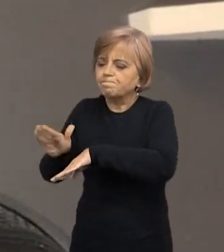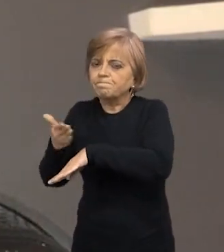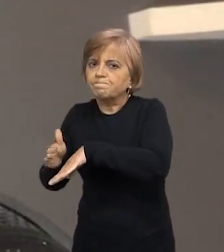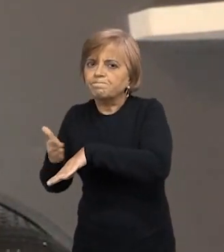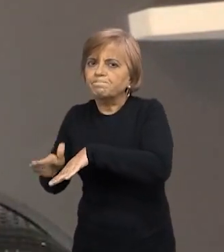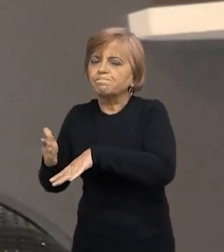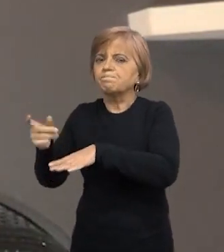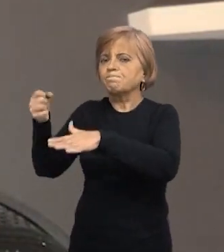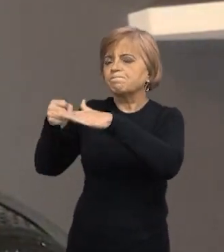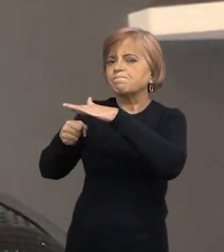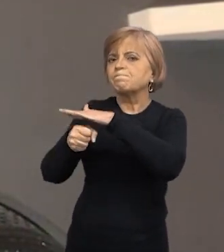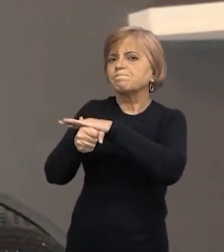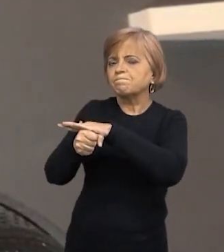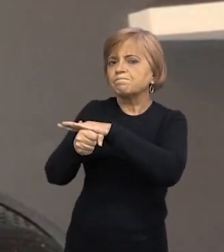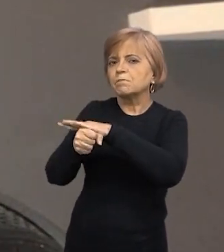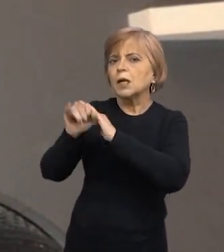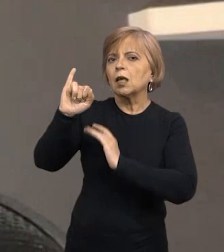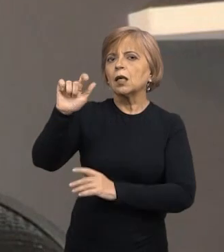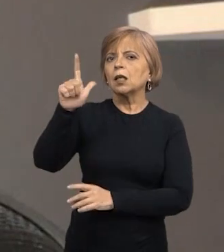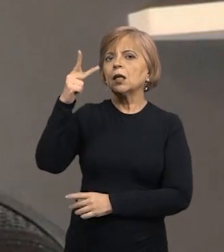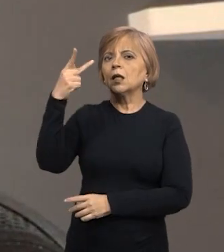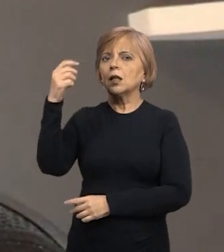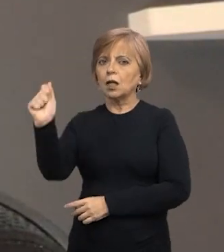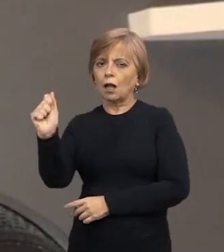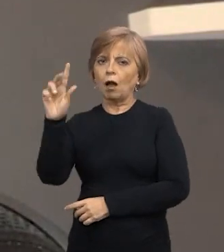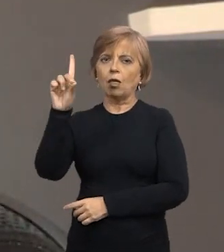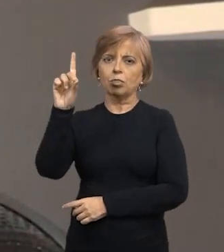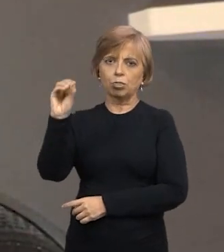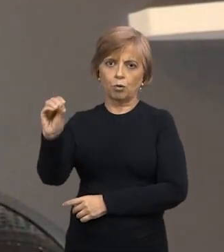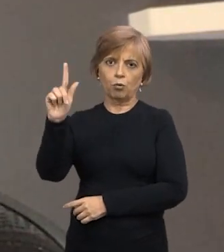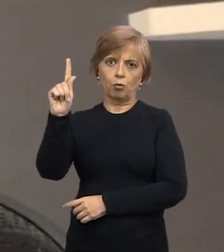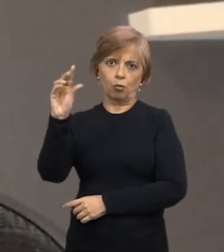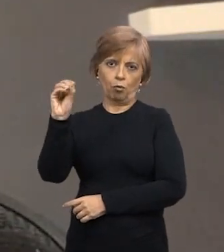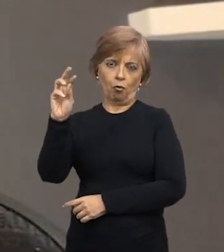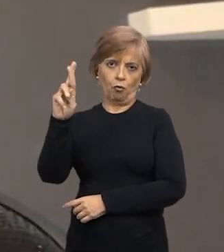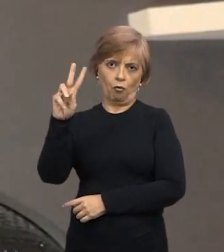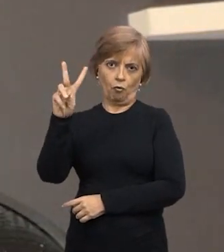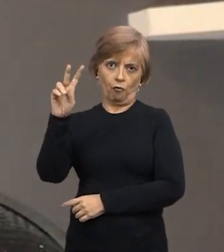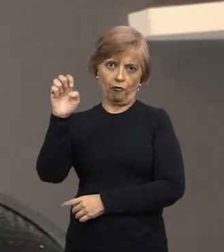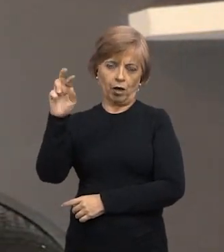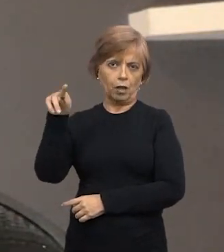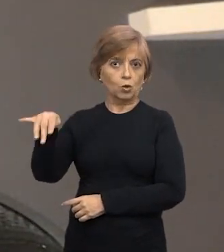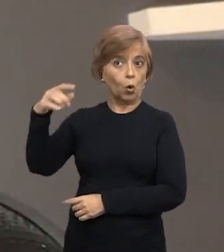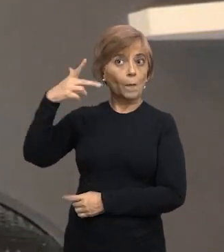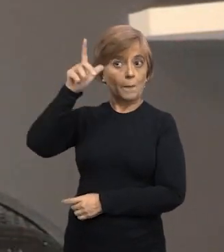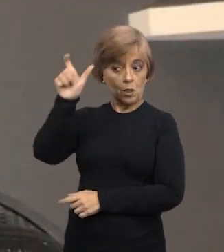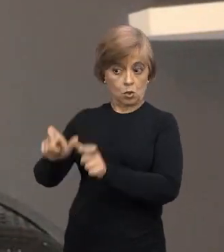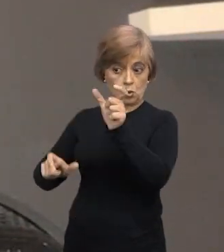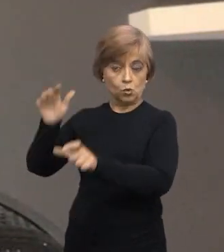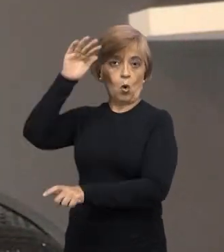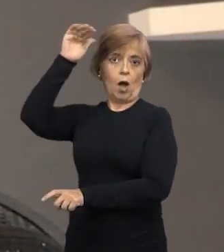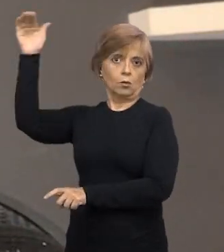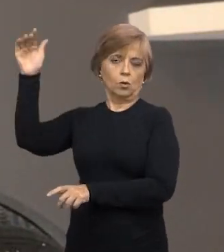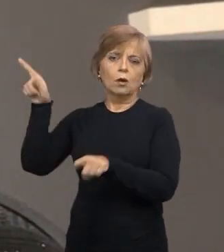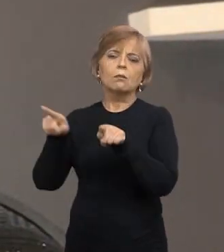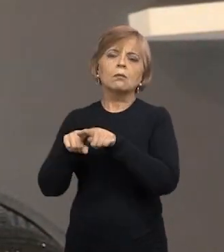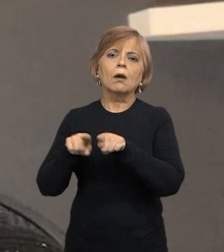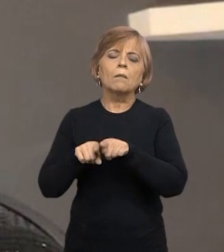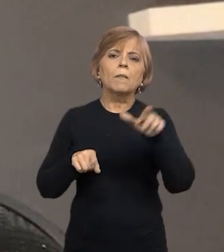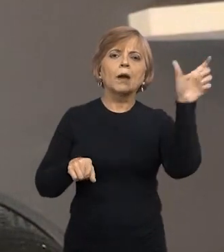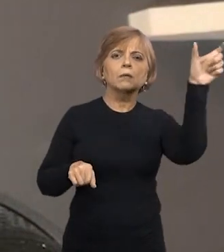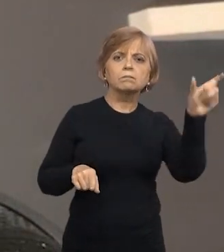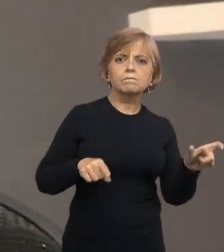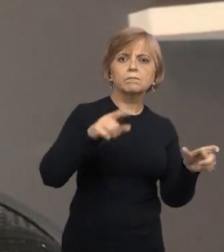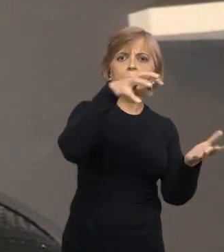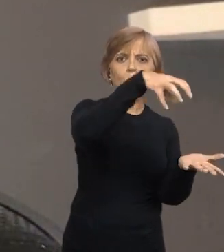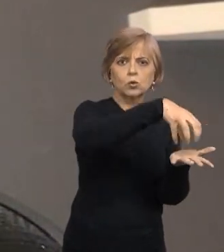abrigo, Ilha do Governador, que é destinada a pessoas adultas, e ainda um abrigo para